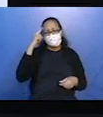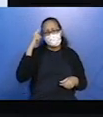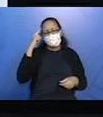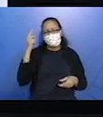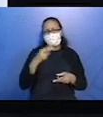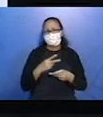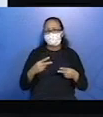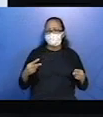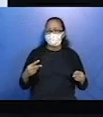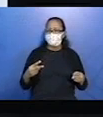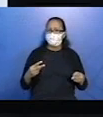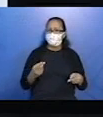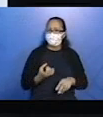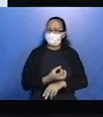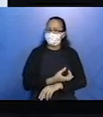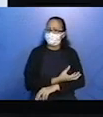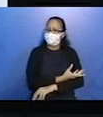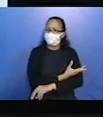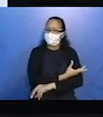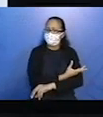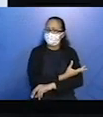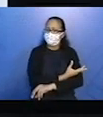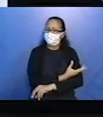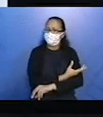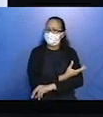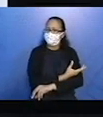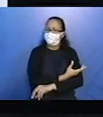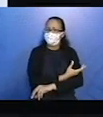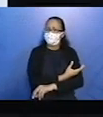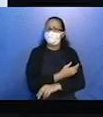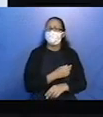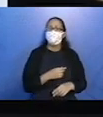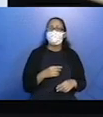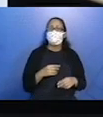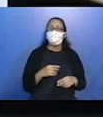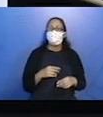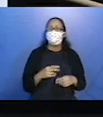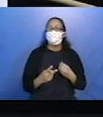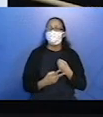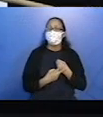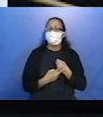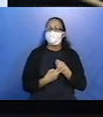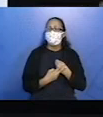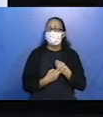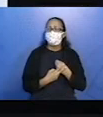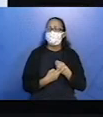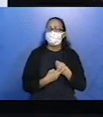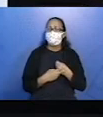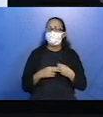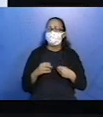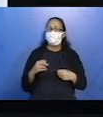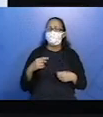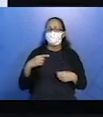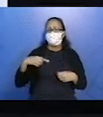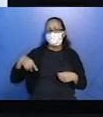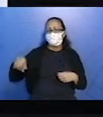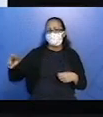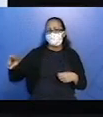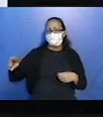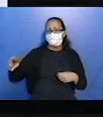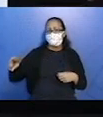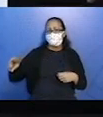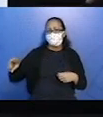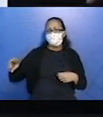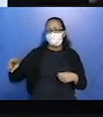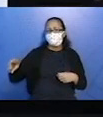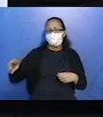tem sensações. O verbo ir revela o quê? Que você vai ter que